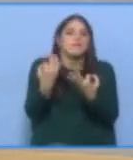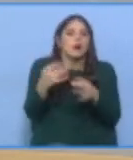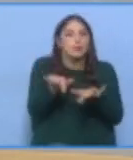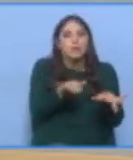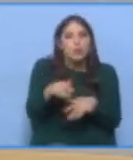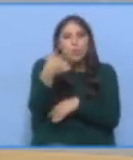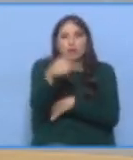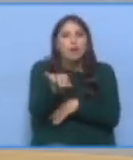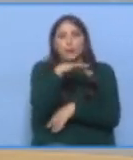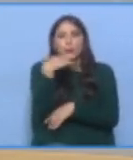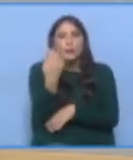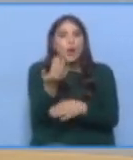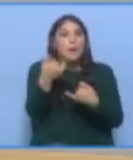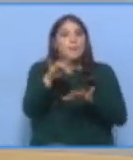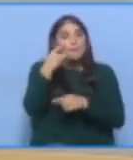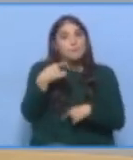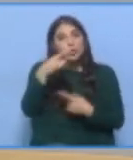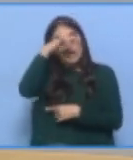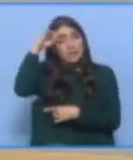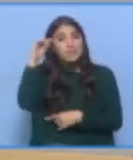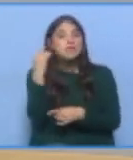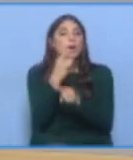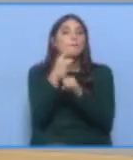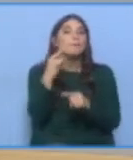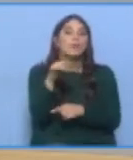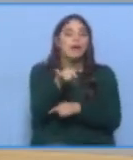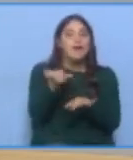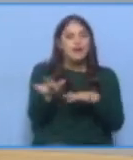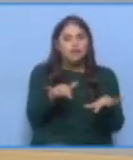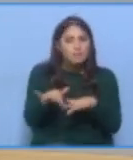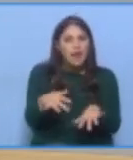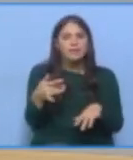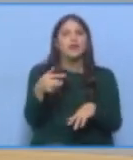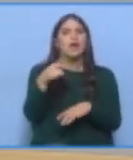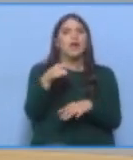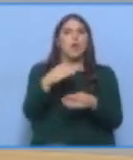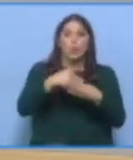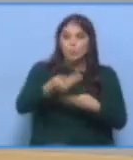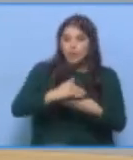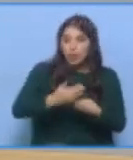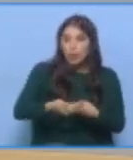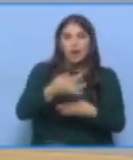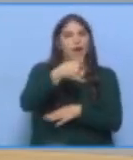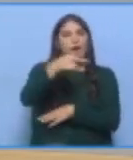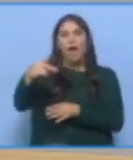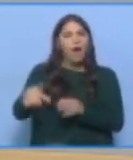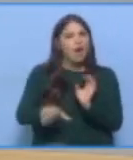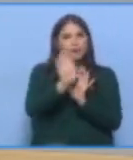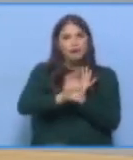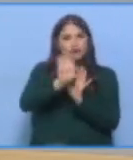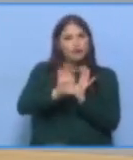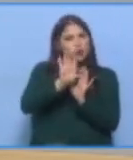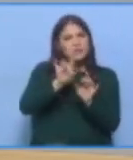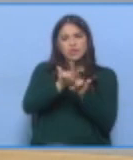tantas vezes parece difícil. Portanto, é possível, e é possível ter na informática, no uso dos computadores, viver tudo neste esquema e nesta